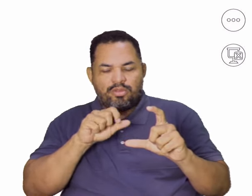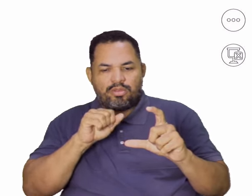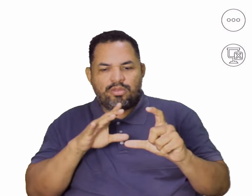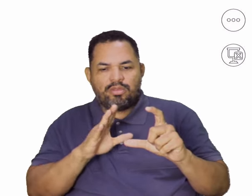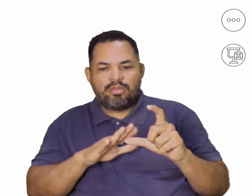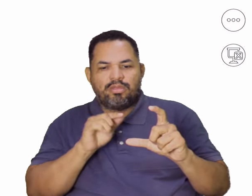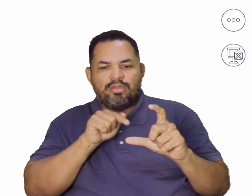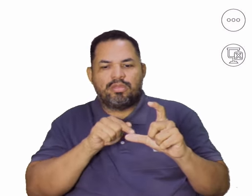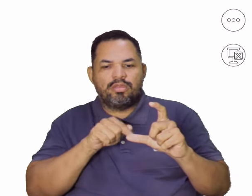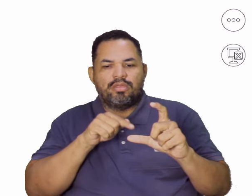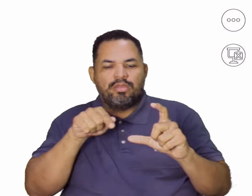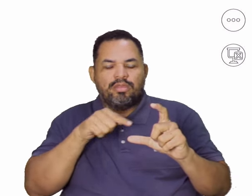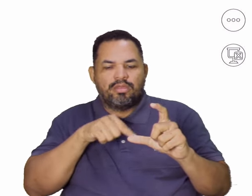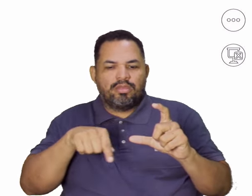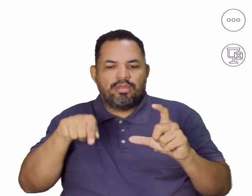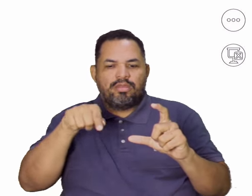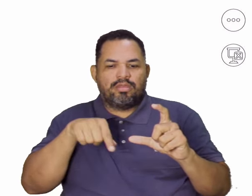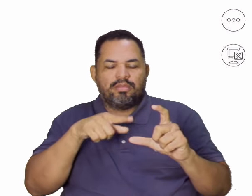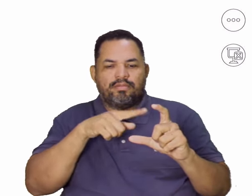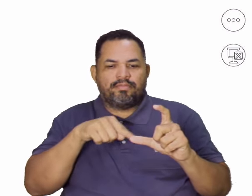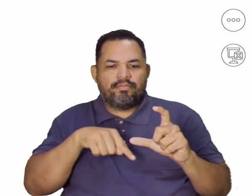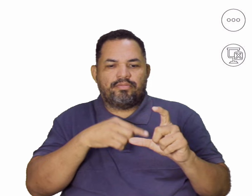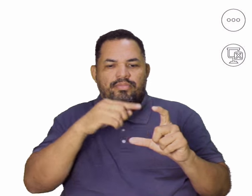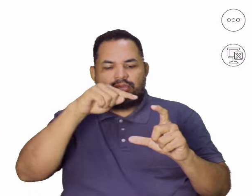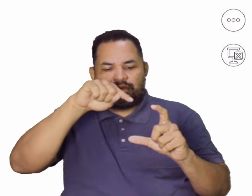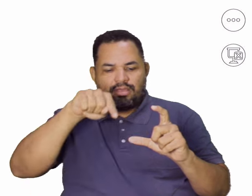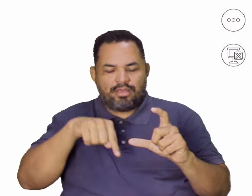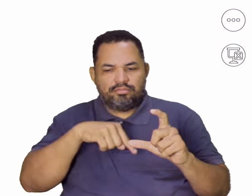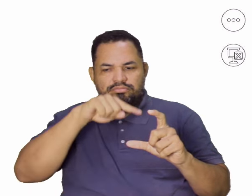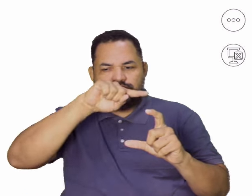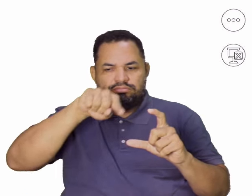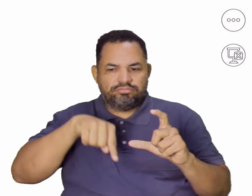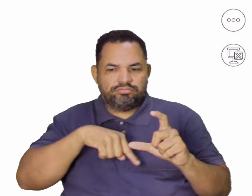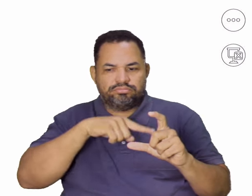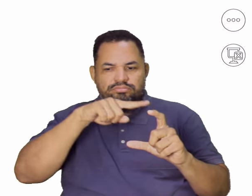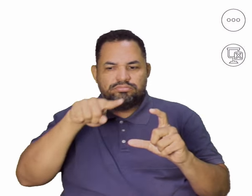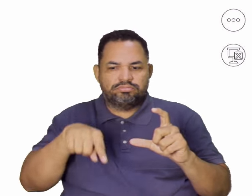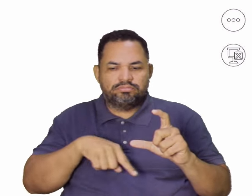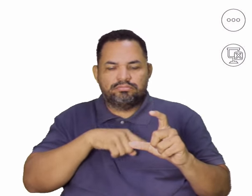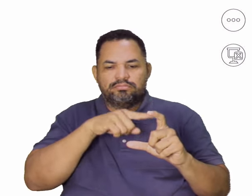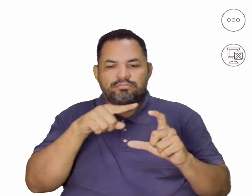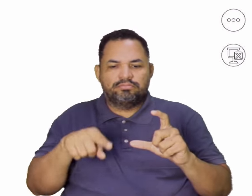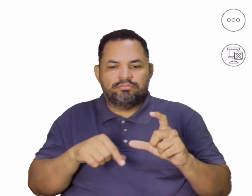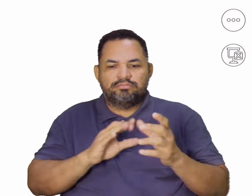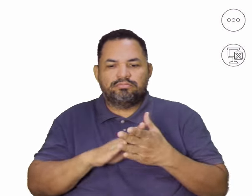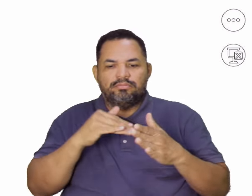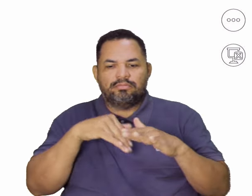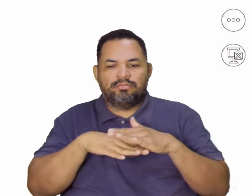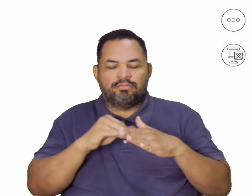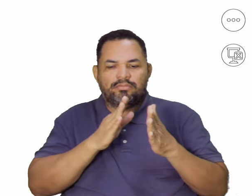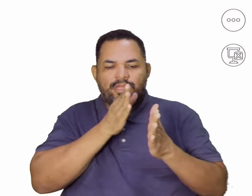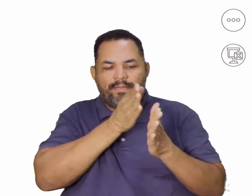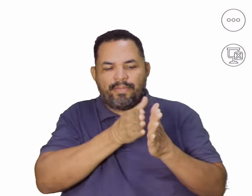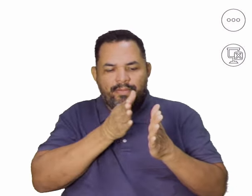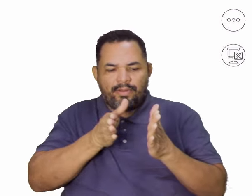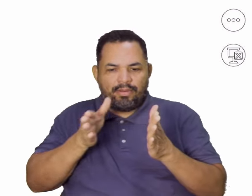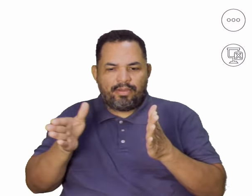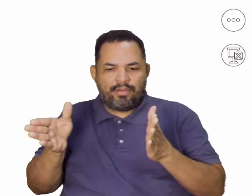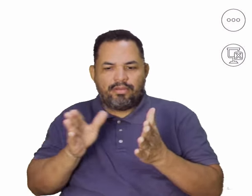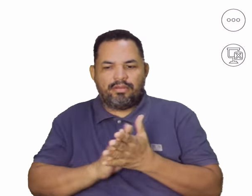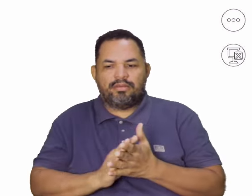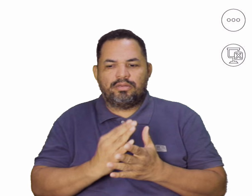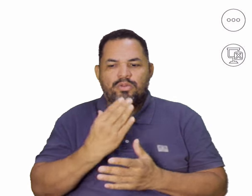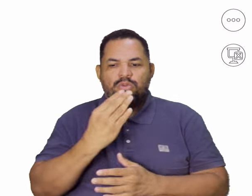de cobra está na solução que recebe os elétrons que vêm do Fio metálico e vai depositar-se na placa de